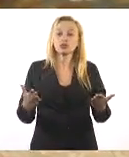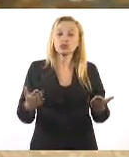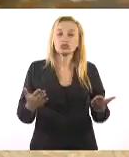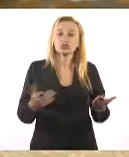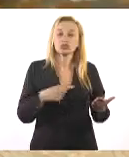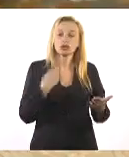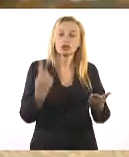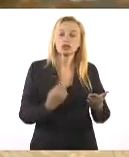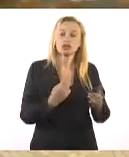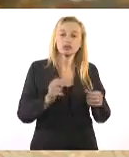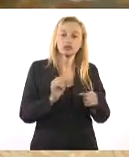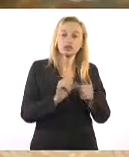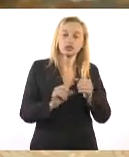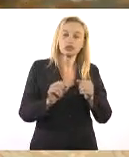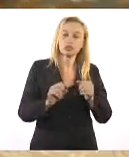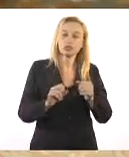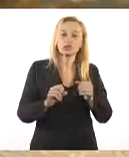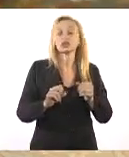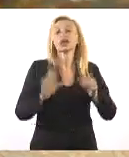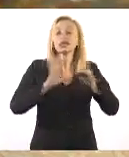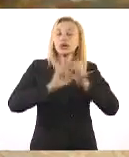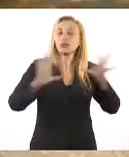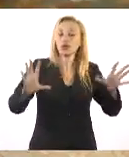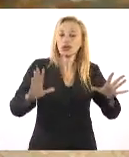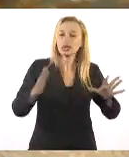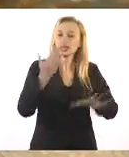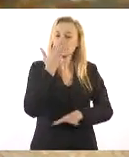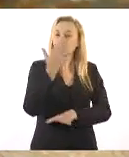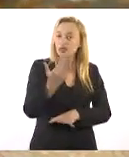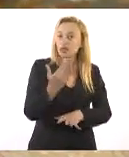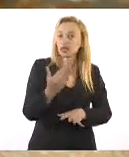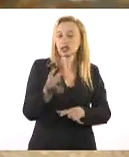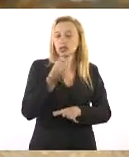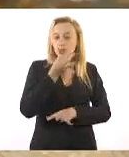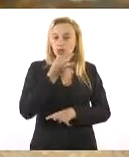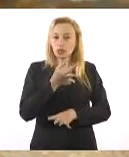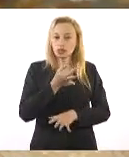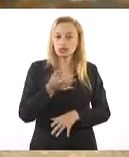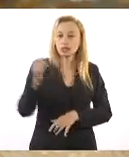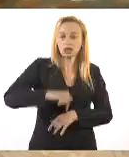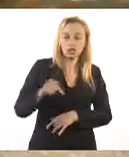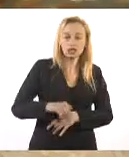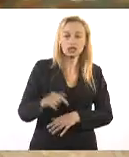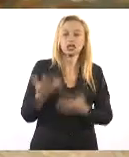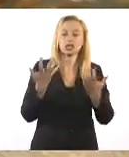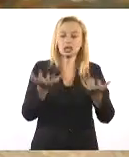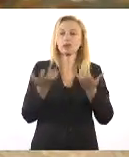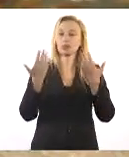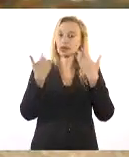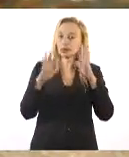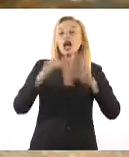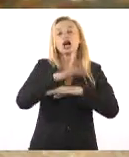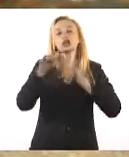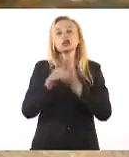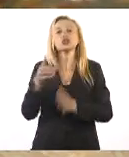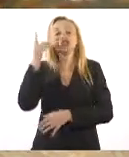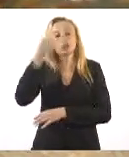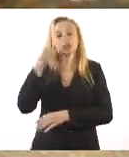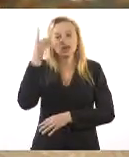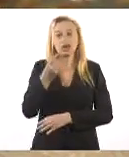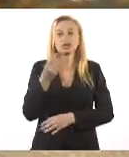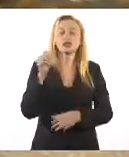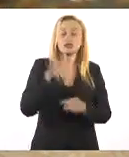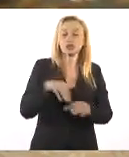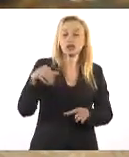exercita a democracia no pleno quando a gente enfrenta as polêmicas e aqui eu gostaria de saudar todos os deputados que votaram